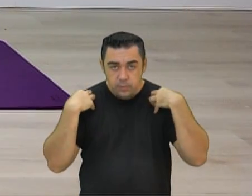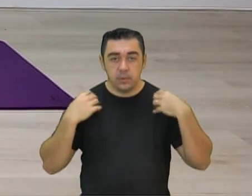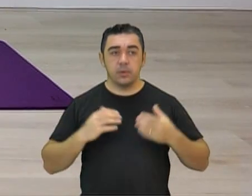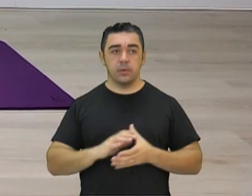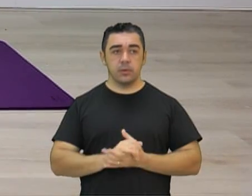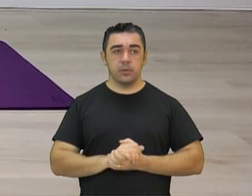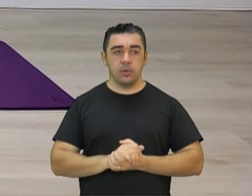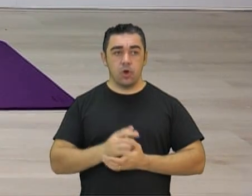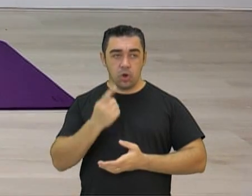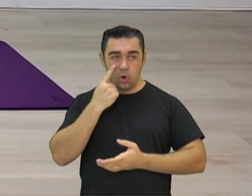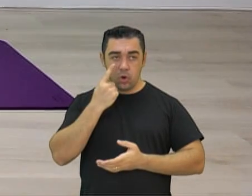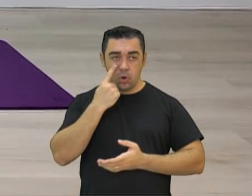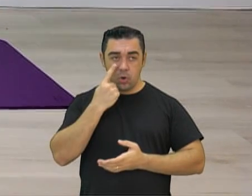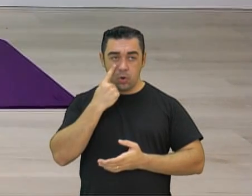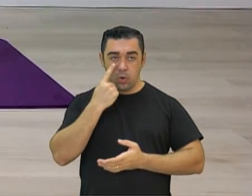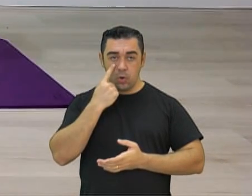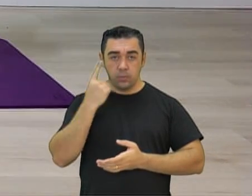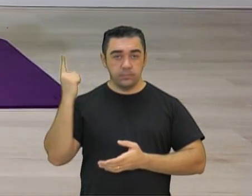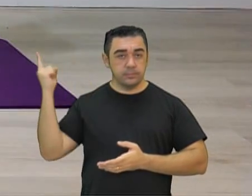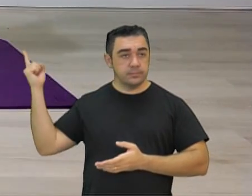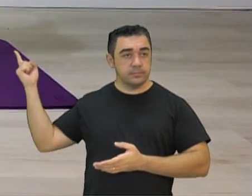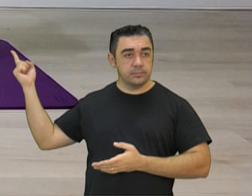vou estender.